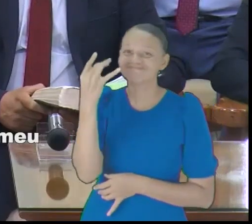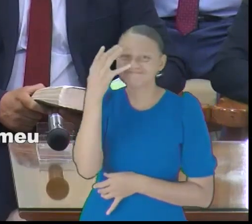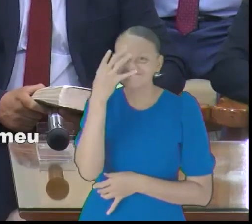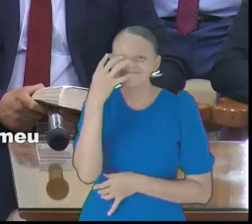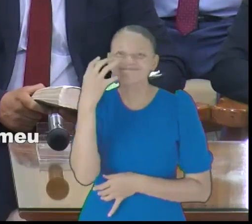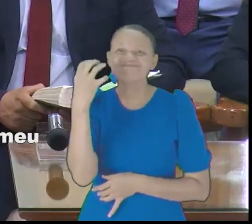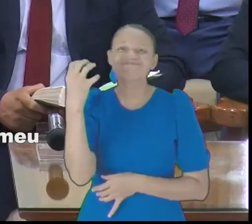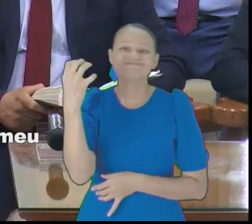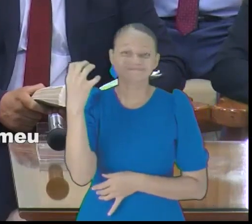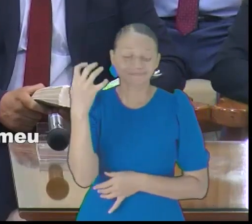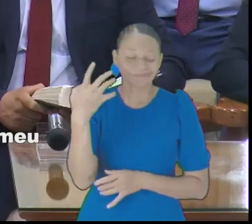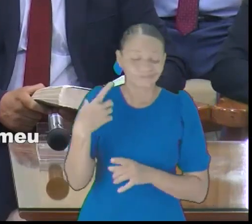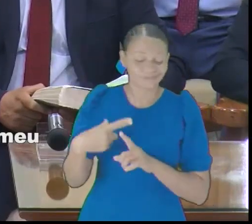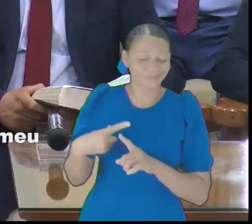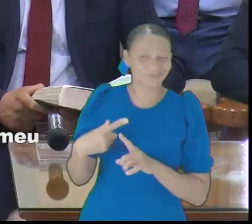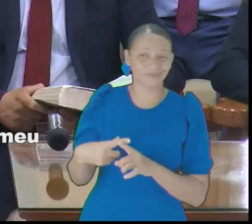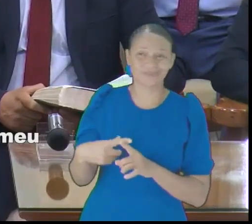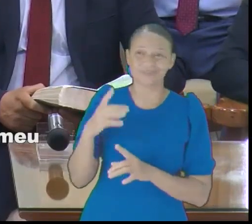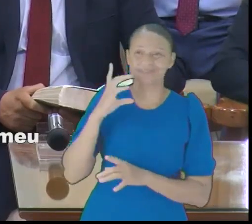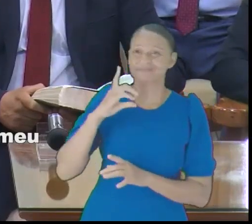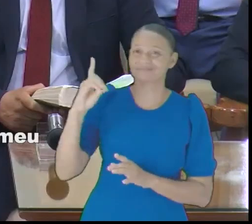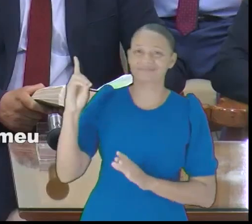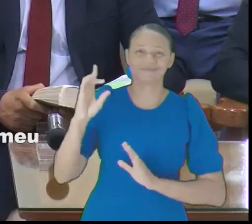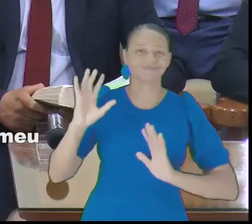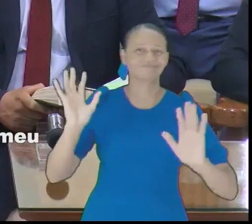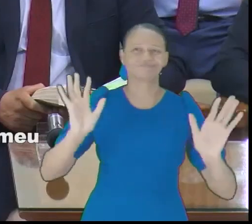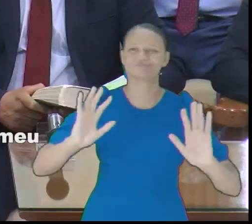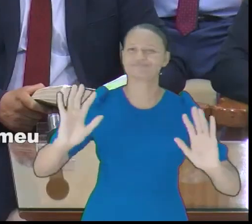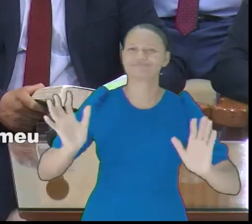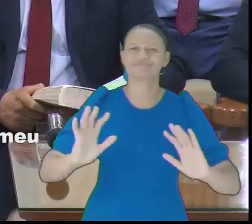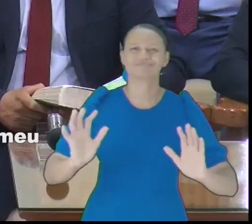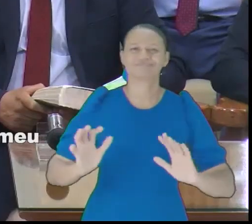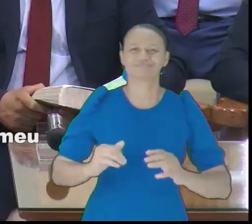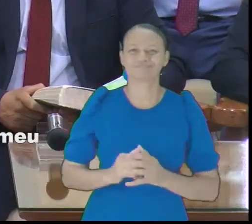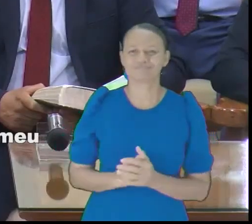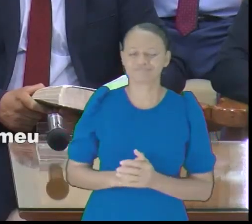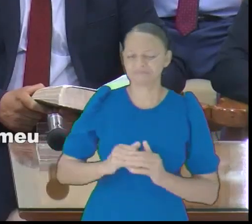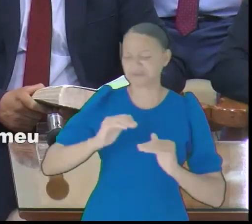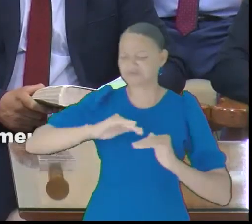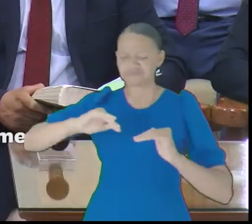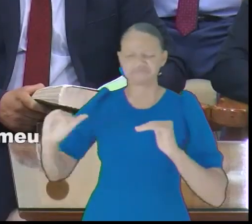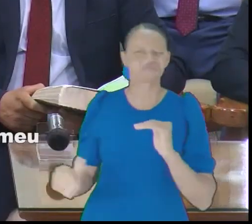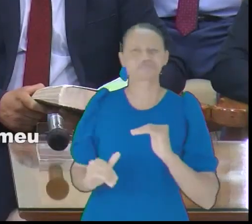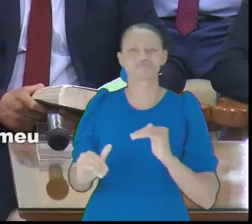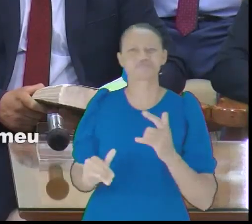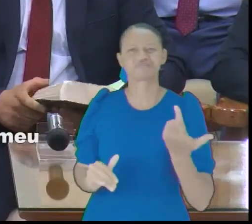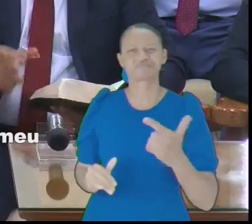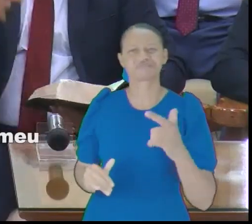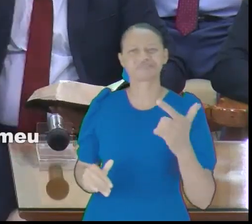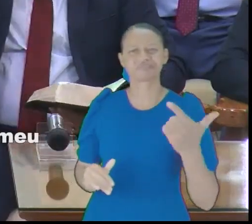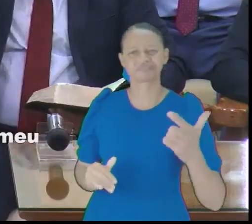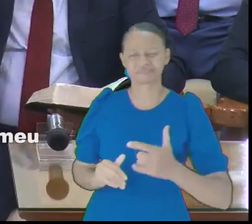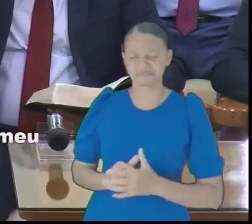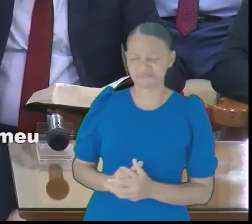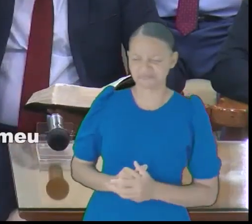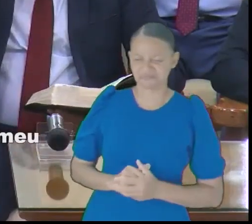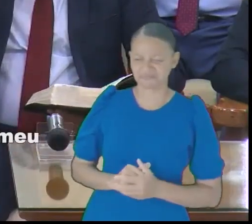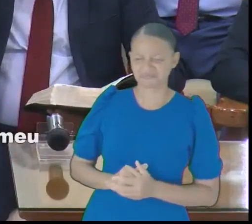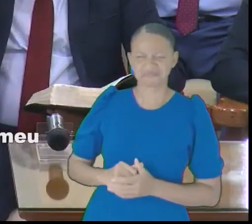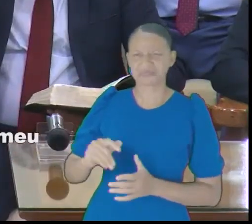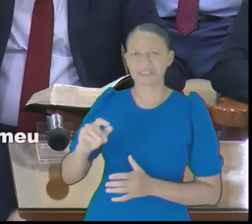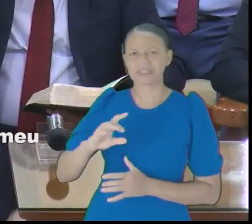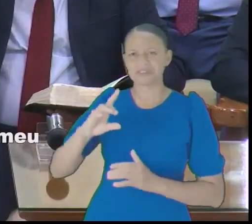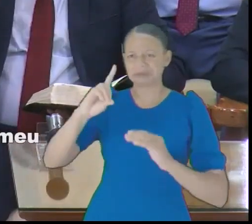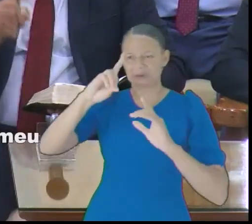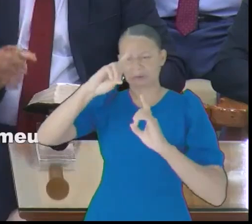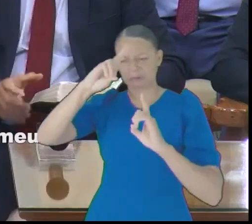porque Deus não deixa, Deus não se rebaixa, Deus não desce e não fica do